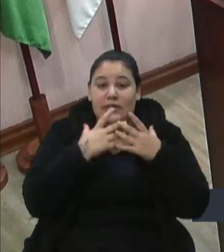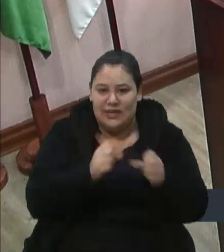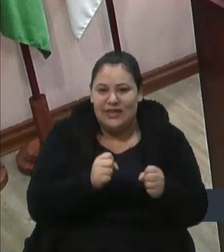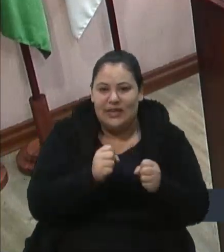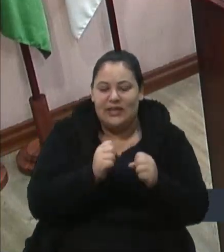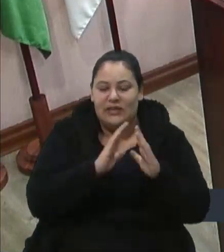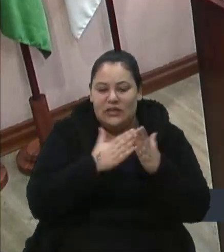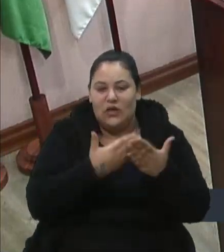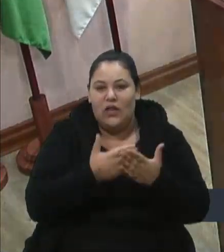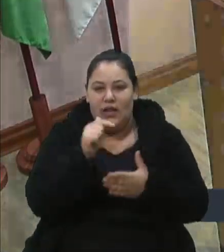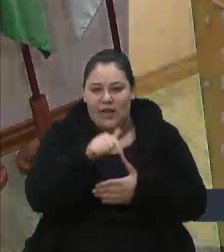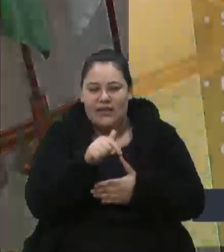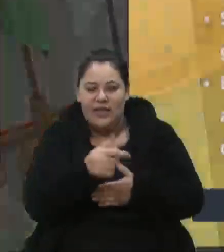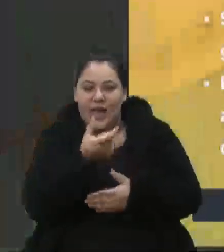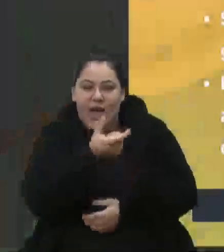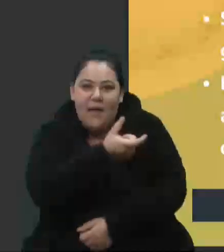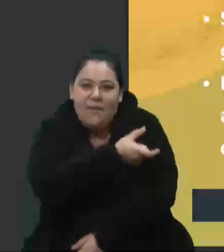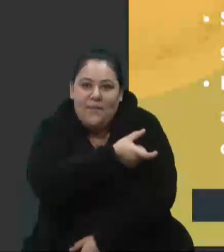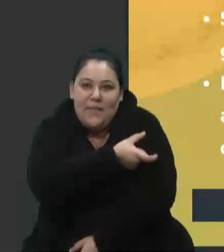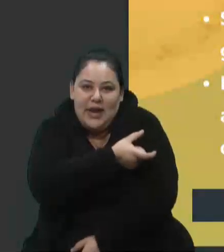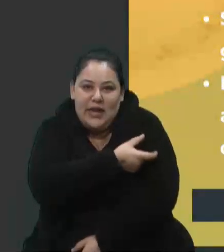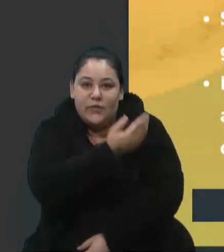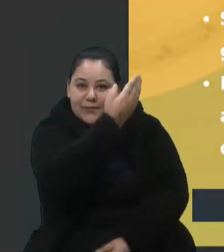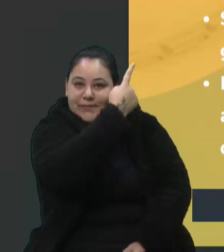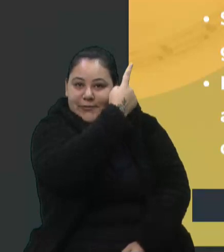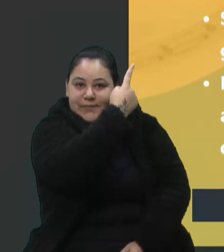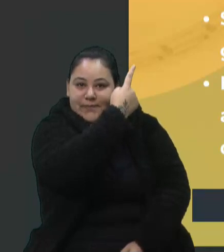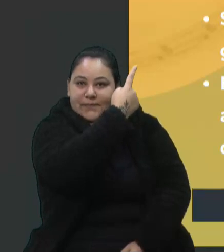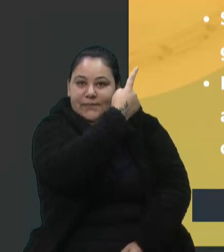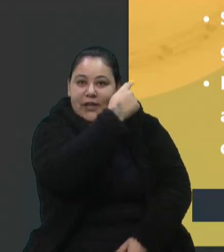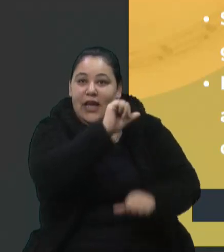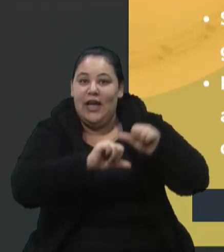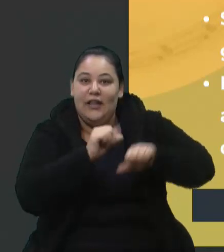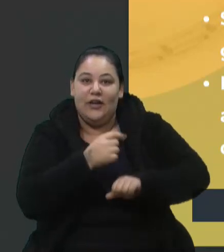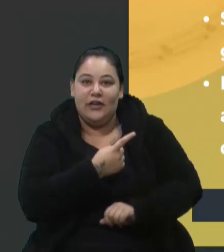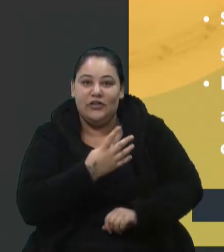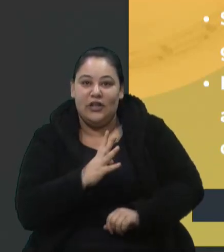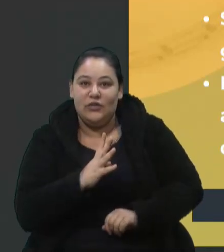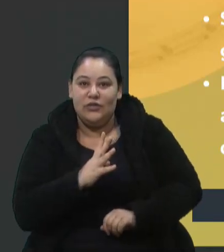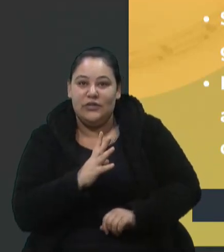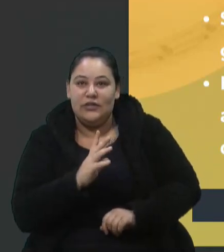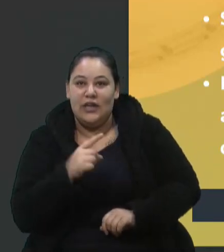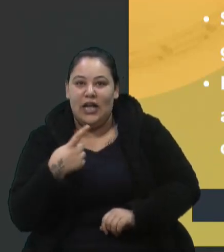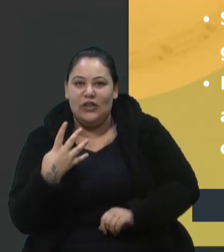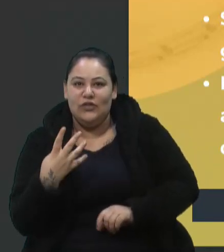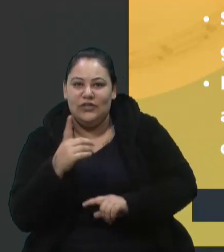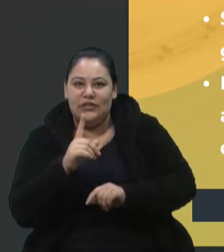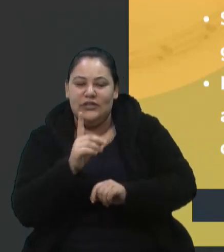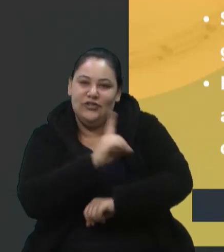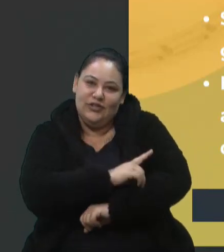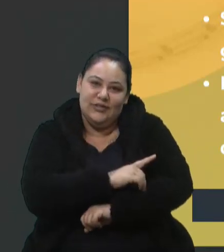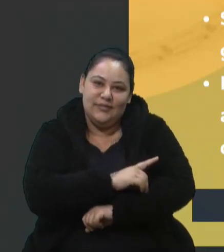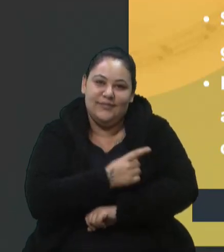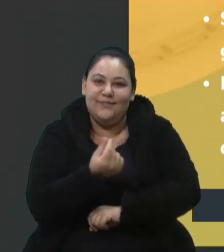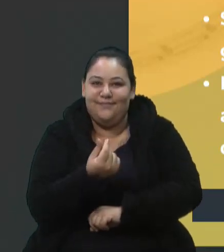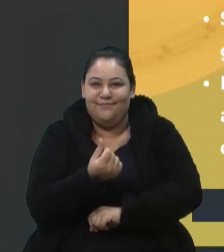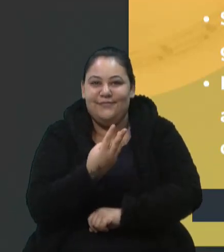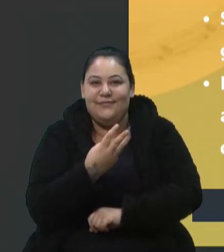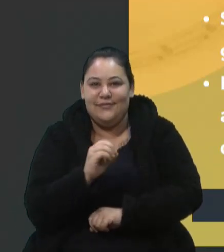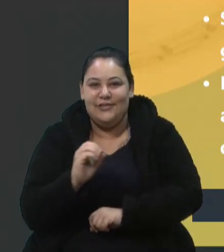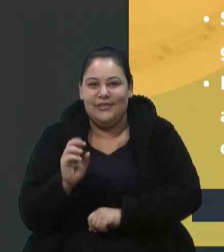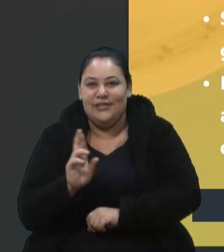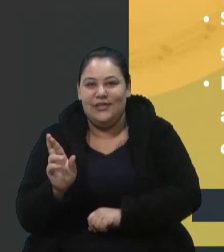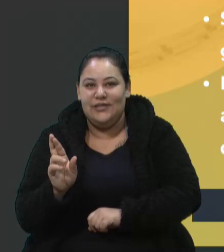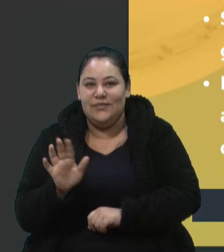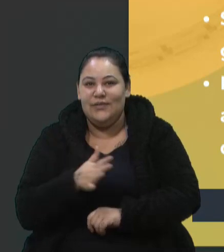esse Libre, que a troca seria de 14 em 14 dias, que custa em torno de R$300. Claro, não, né,